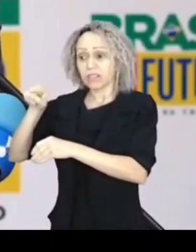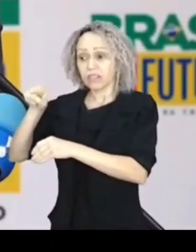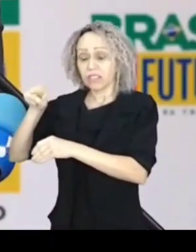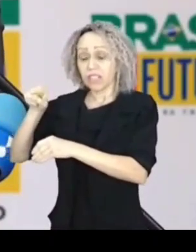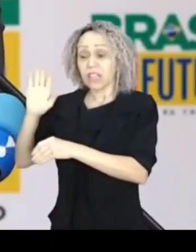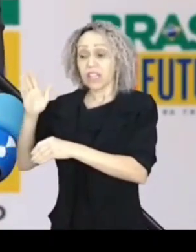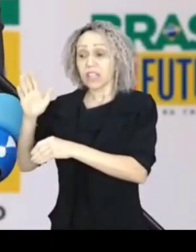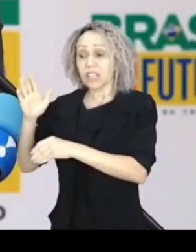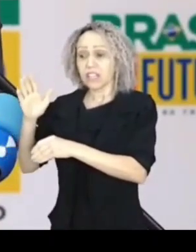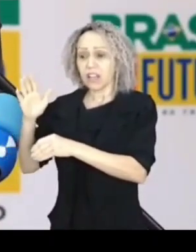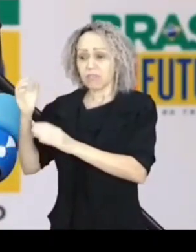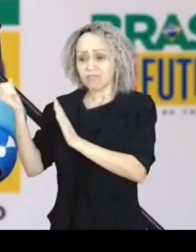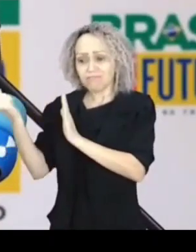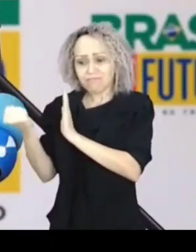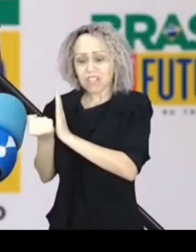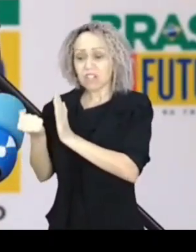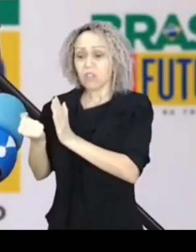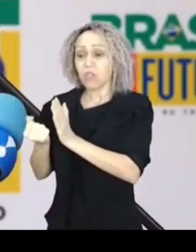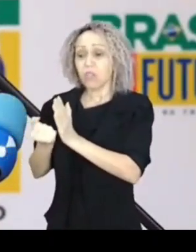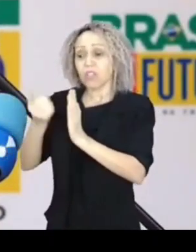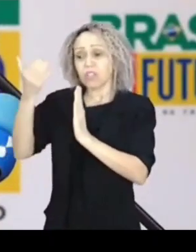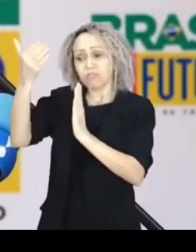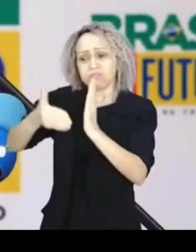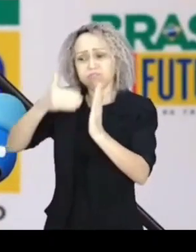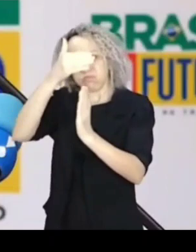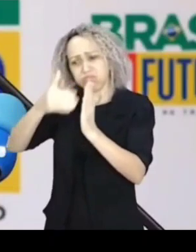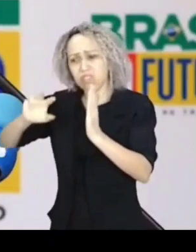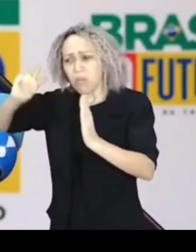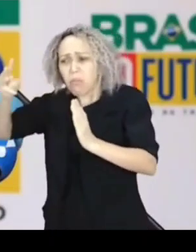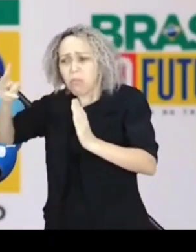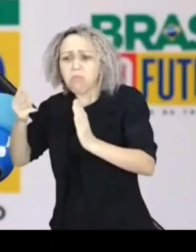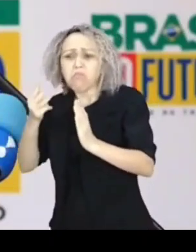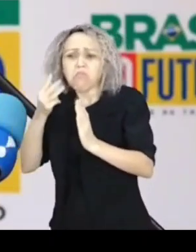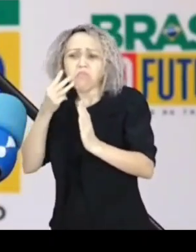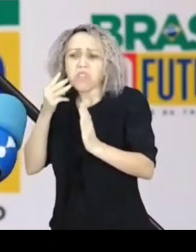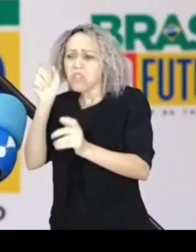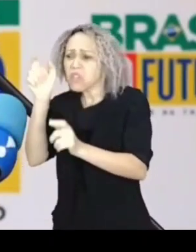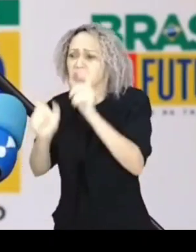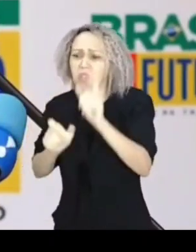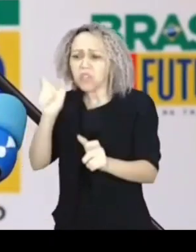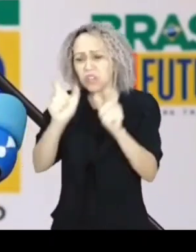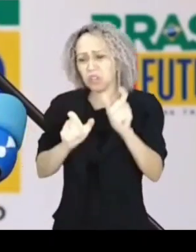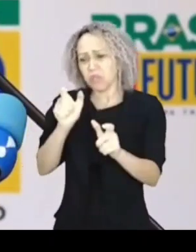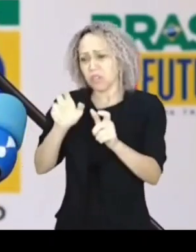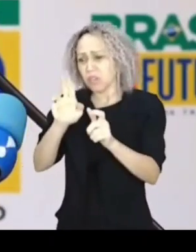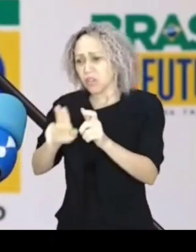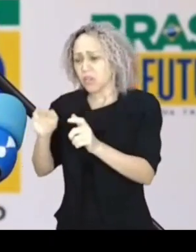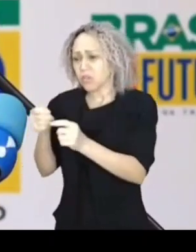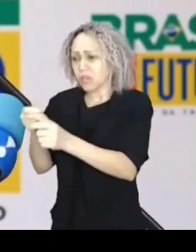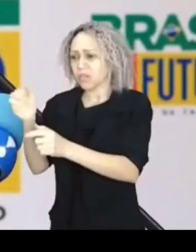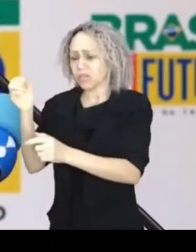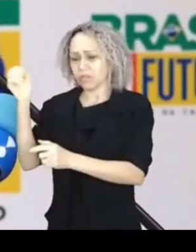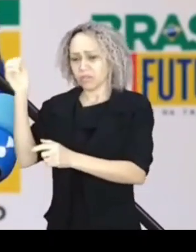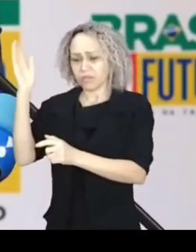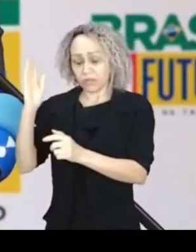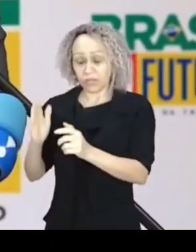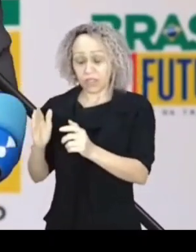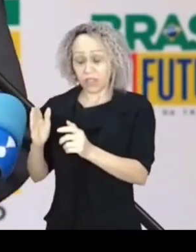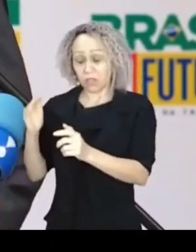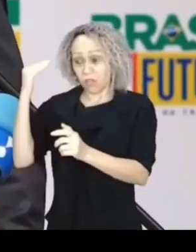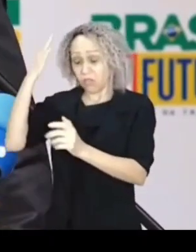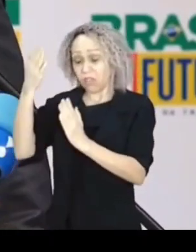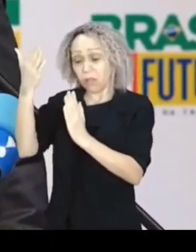de janeiro e fevereiro, ou de uma bomba retardada, deixando para o seu governo o cancelamento de